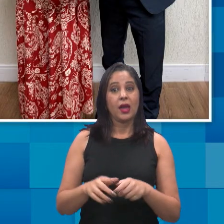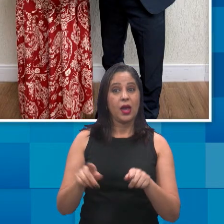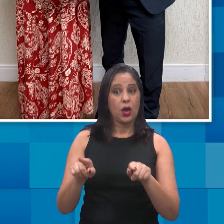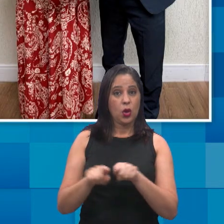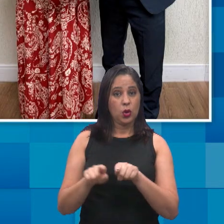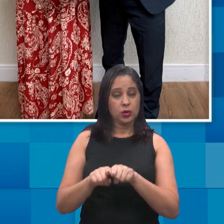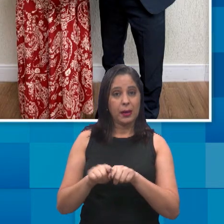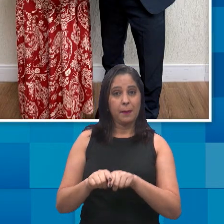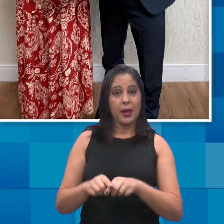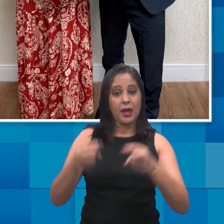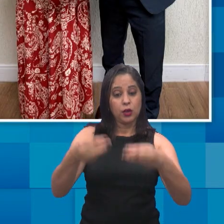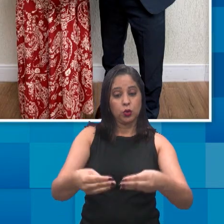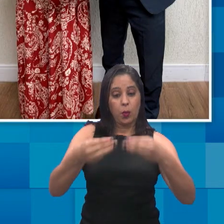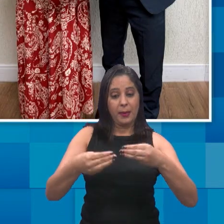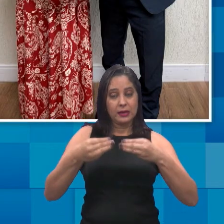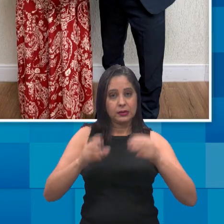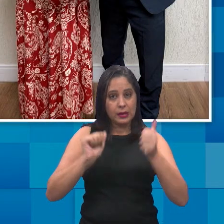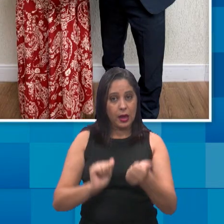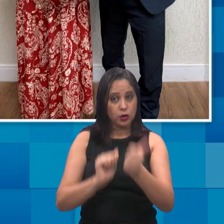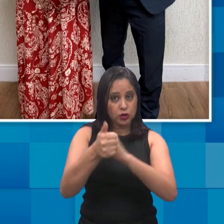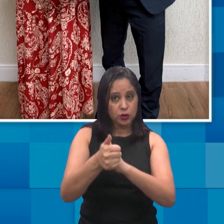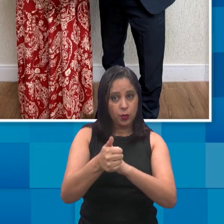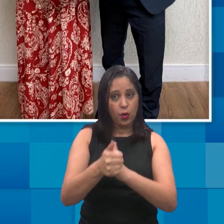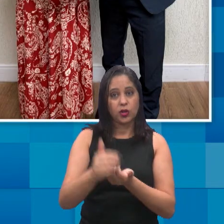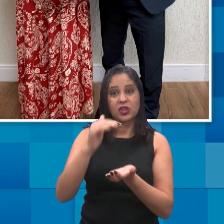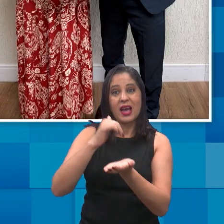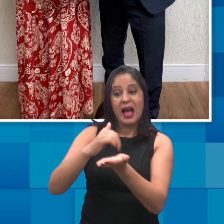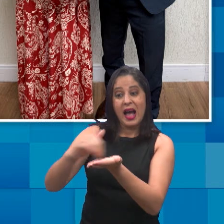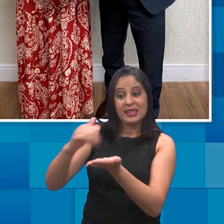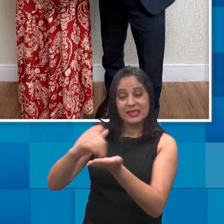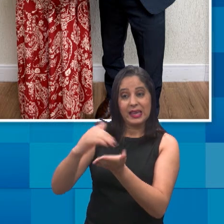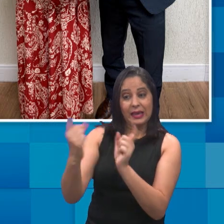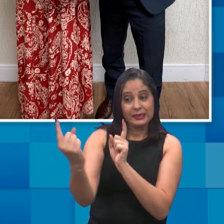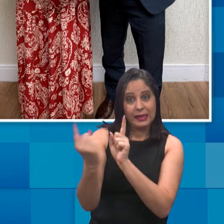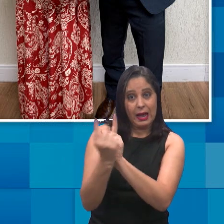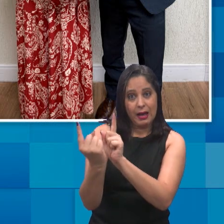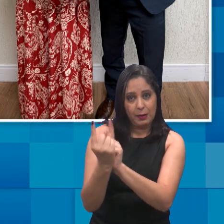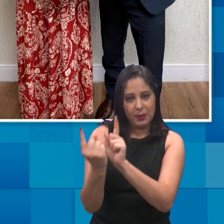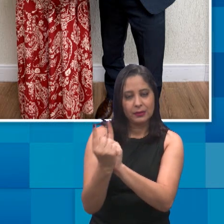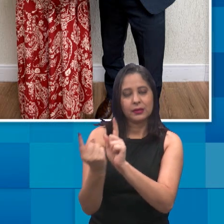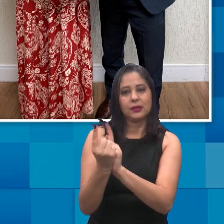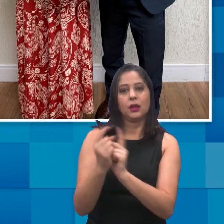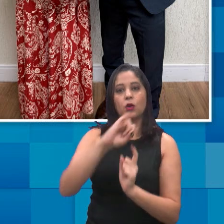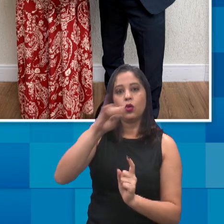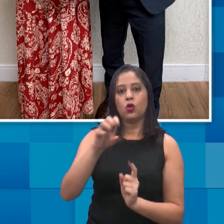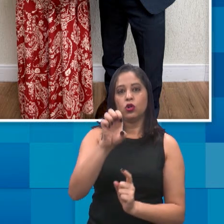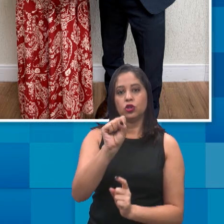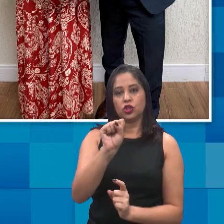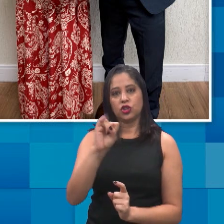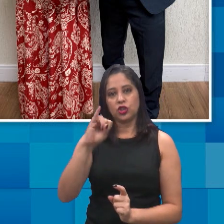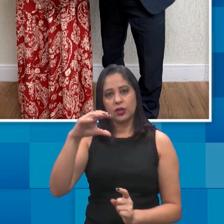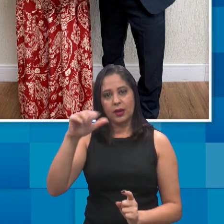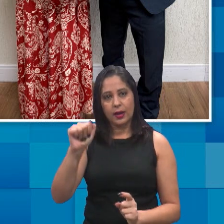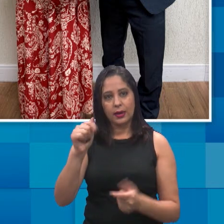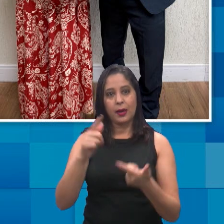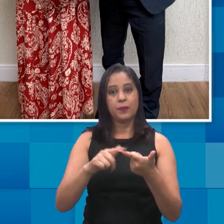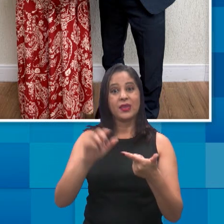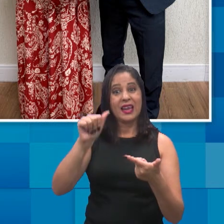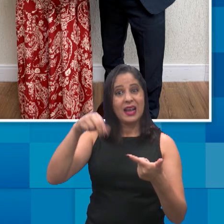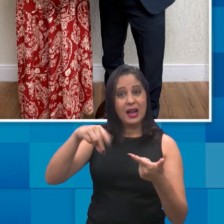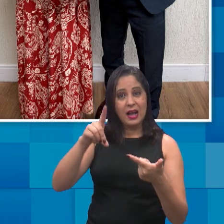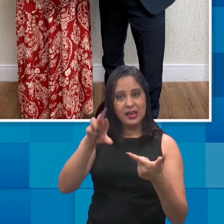de Esportes, fui atendido por uma das secretárias, né, executivas, a Jéssica. O André Fufu, que estava em viagem,